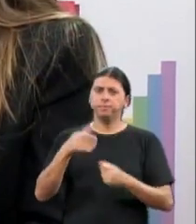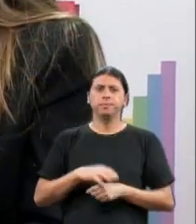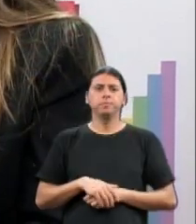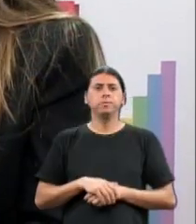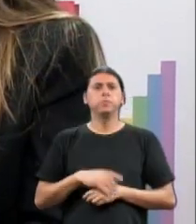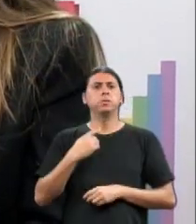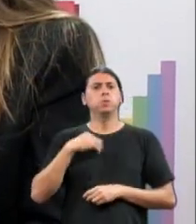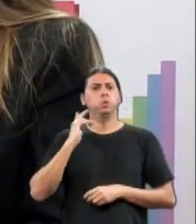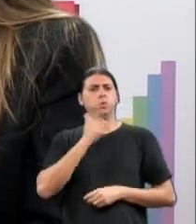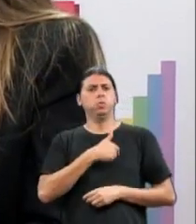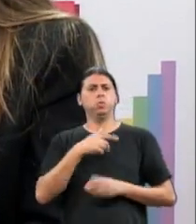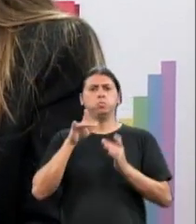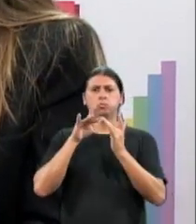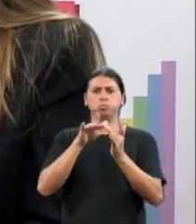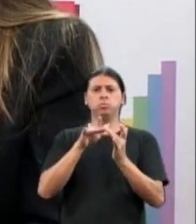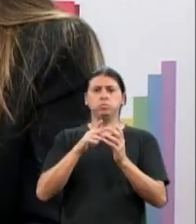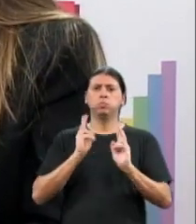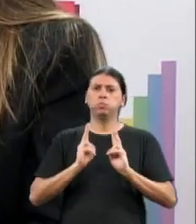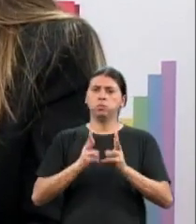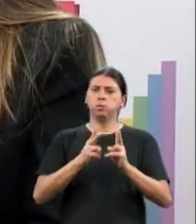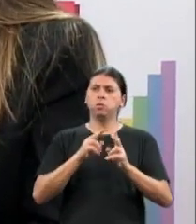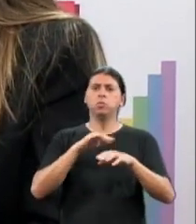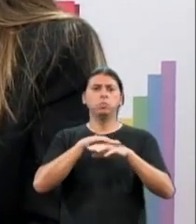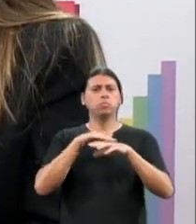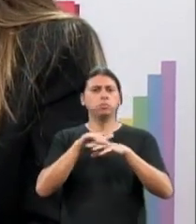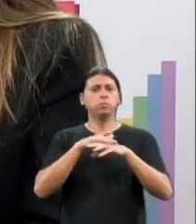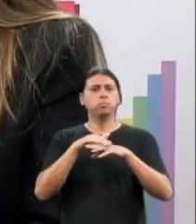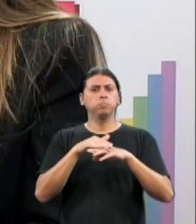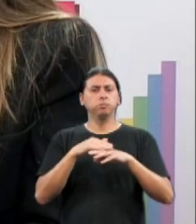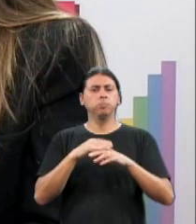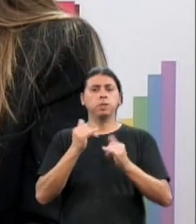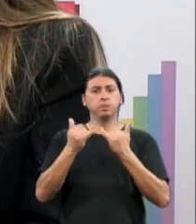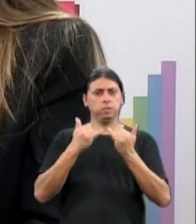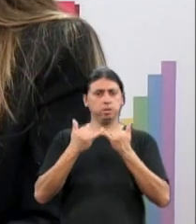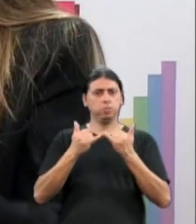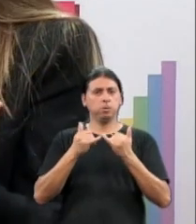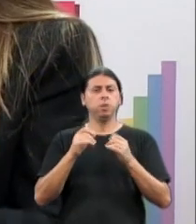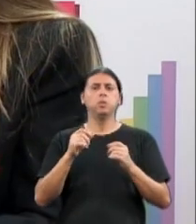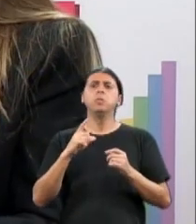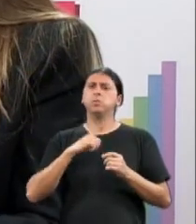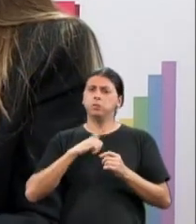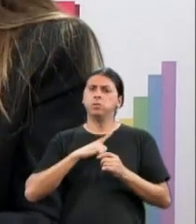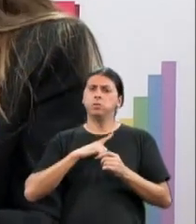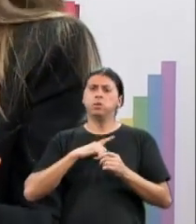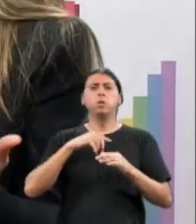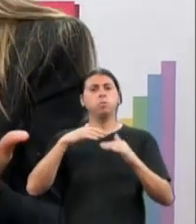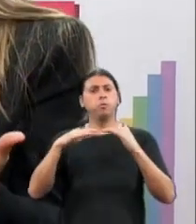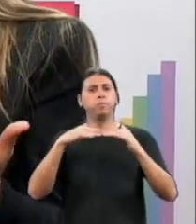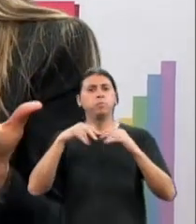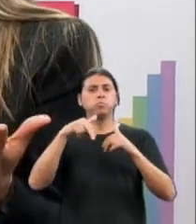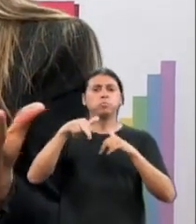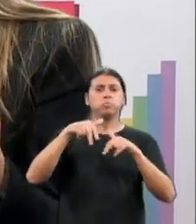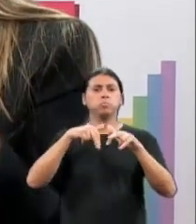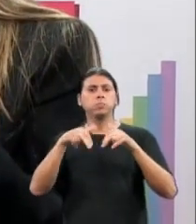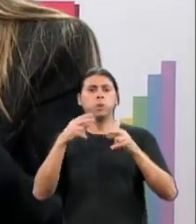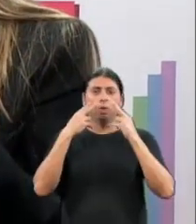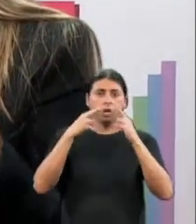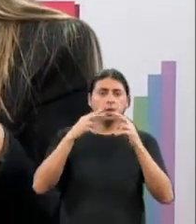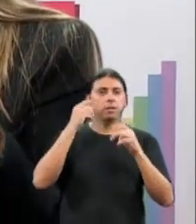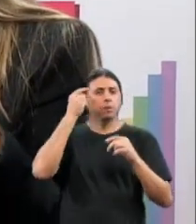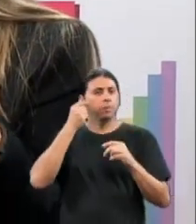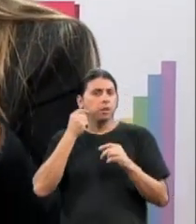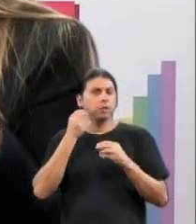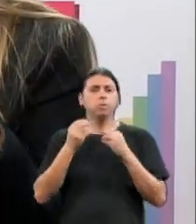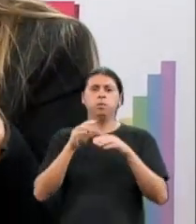O nosso objetivo, enquanto nós estamos aqui conversando, por exemplo, eu estou me movimentando, é o meu olhar, é o meu cabelo, é a minha